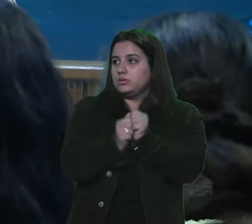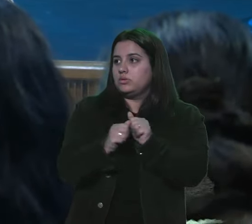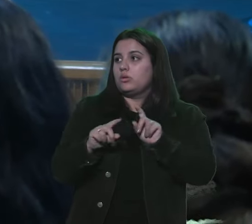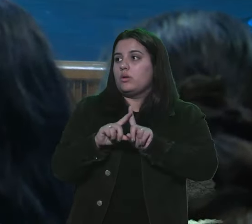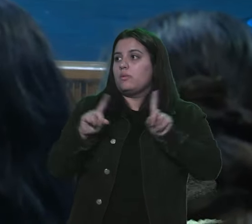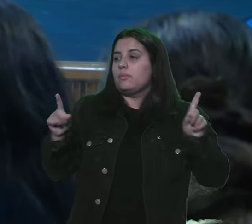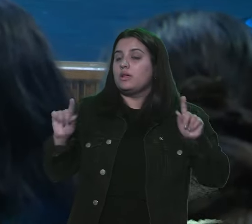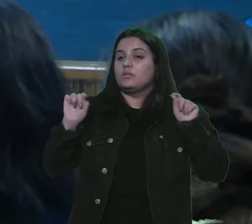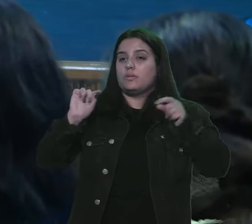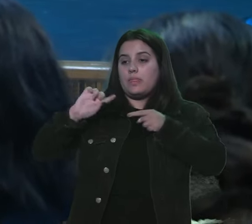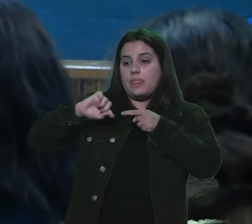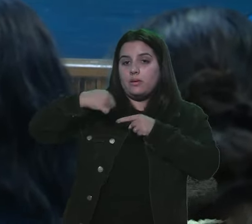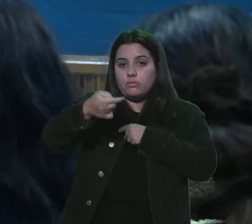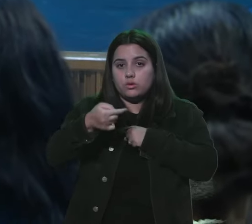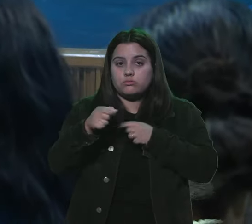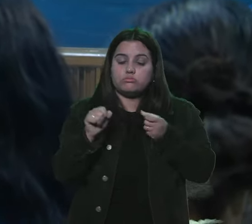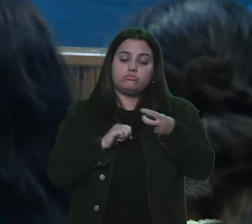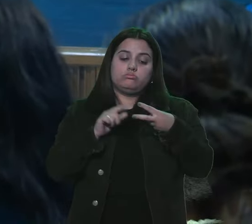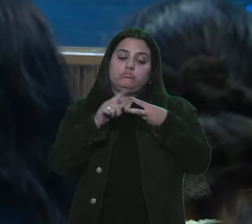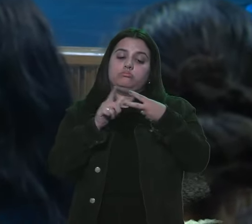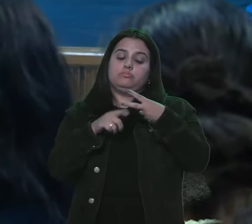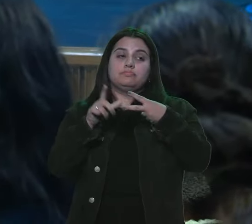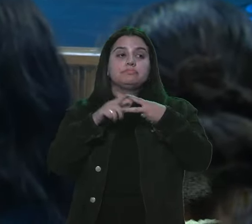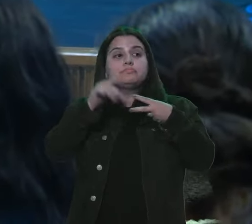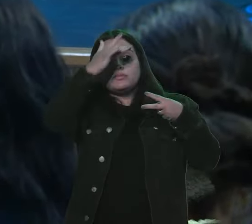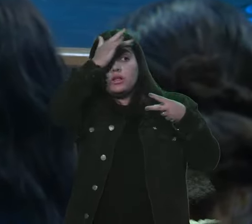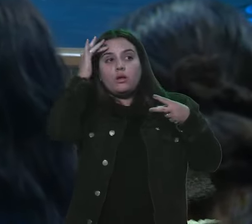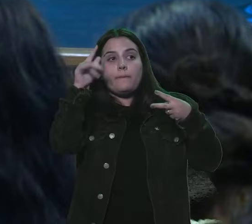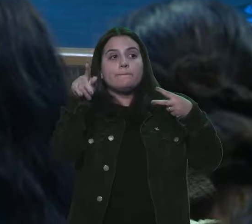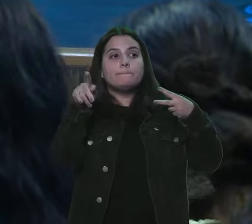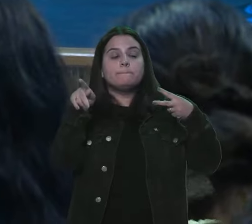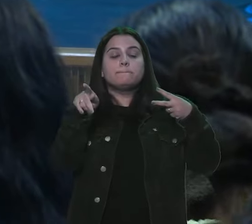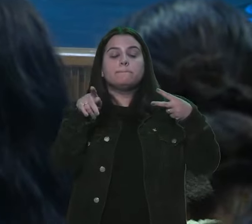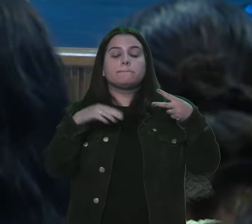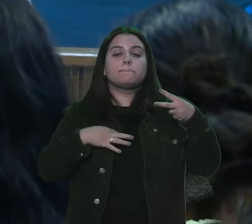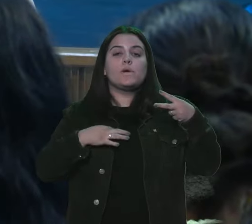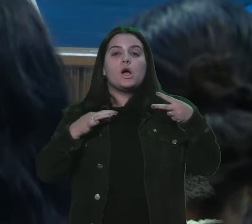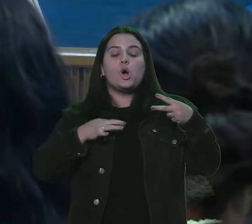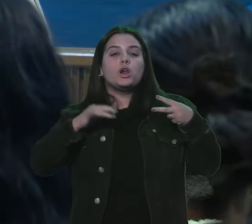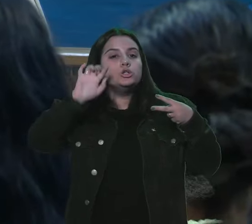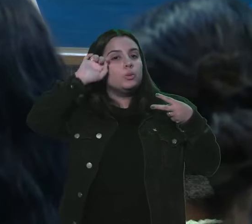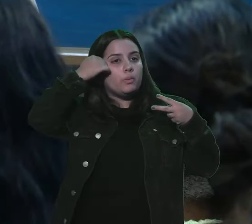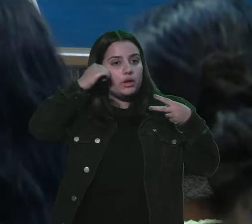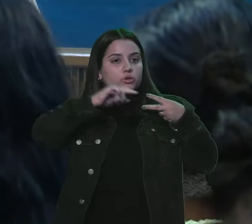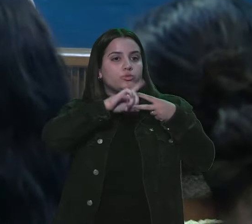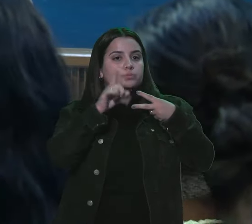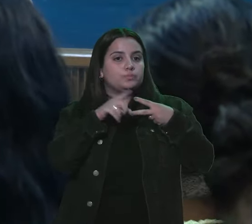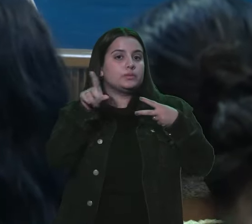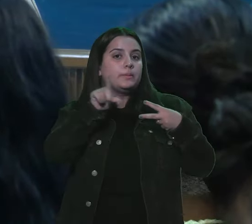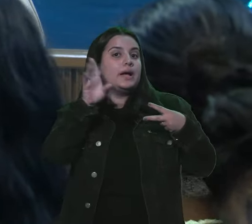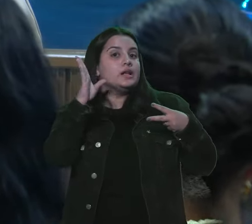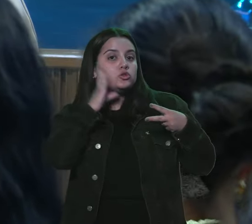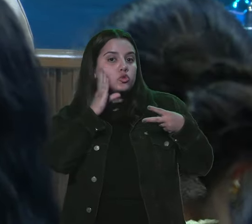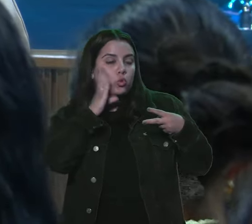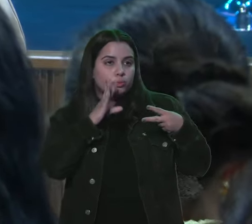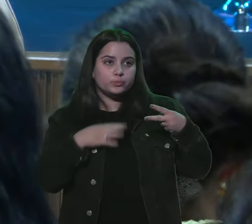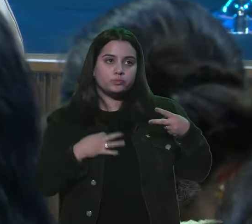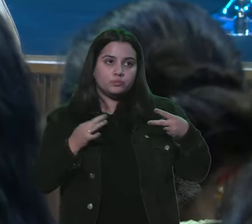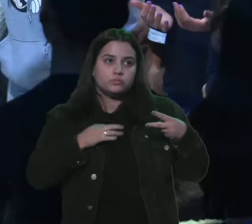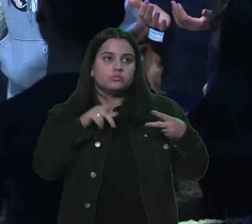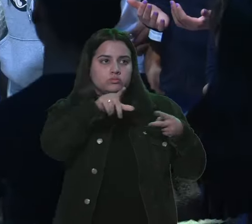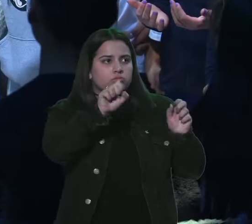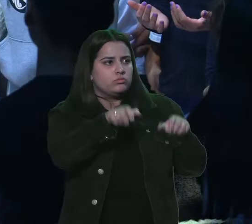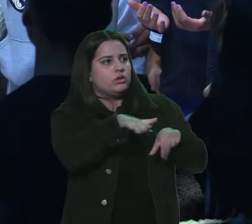Mas depois disso, você pode fazer duas coisas. Tem o pessoal de colete preto e colete azul aqui. Você pode vir conversar com eles e